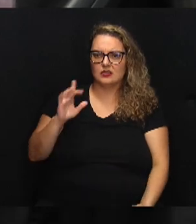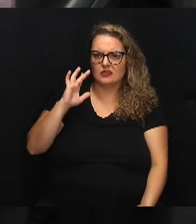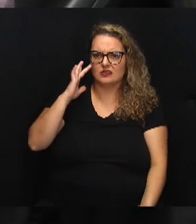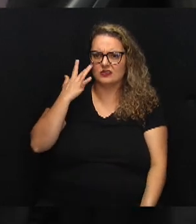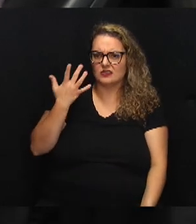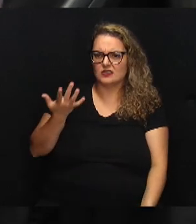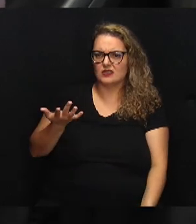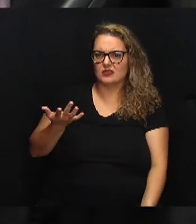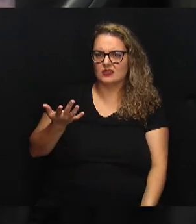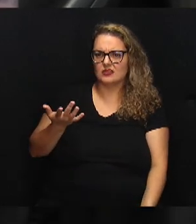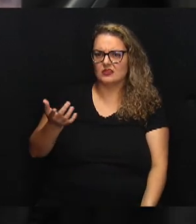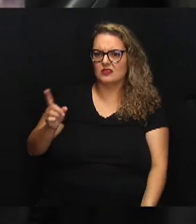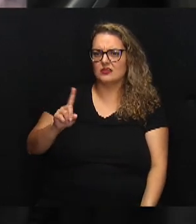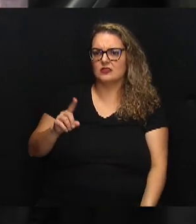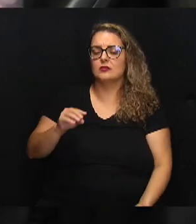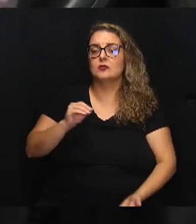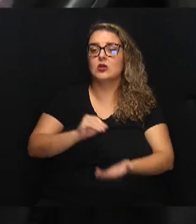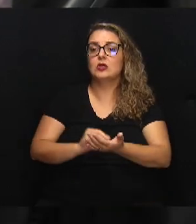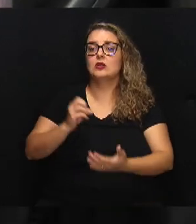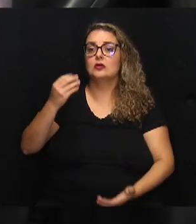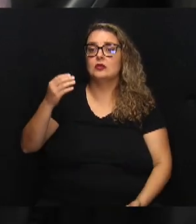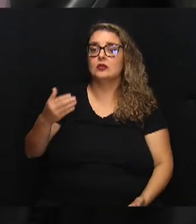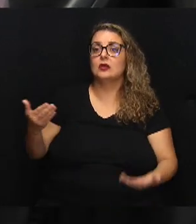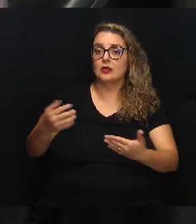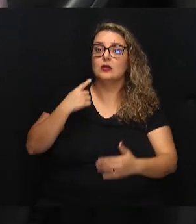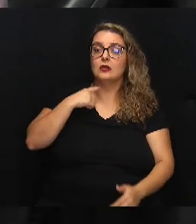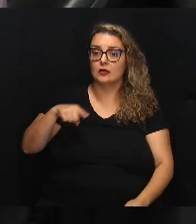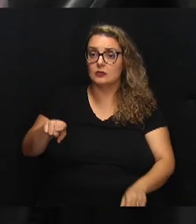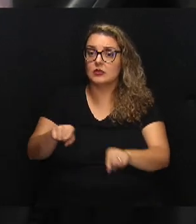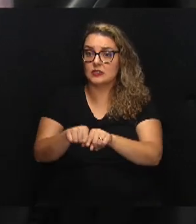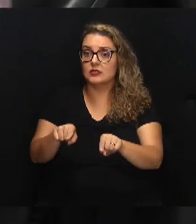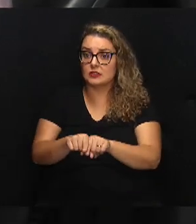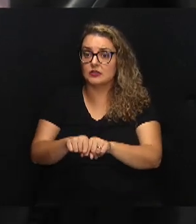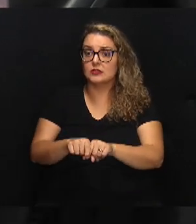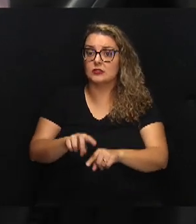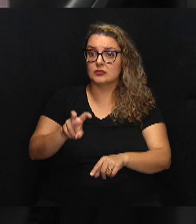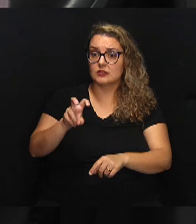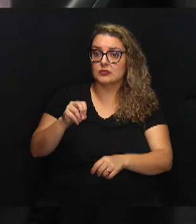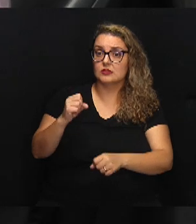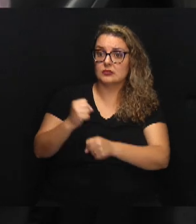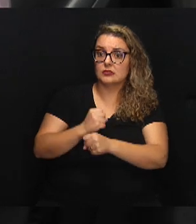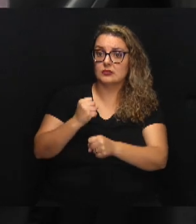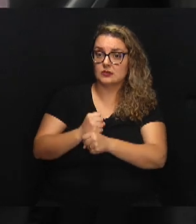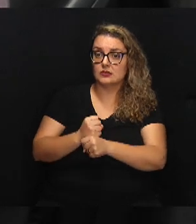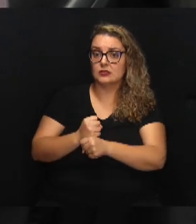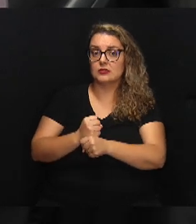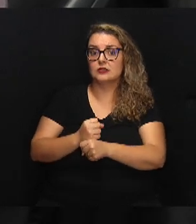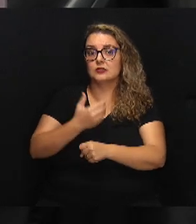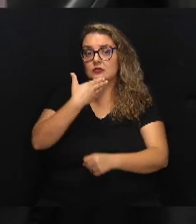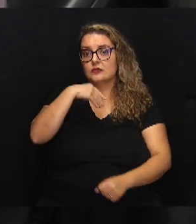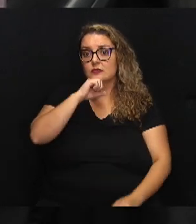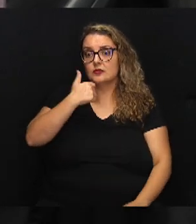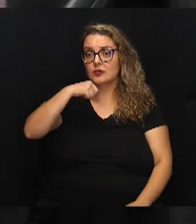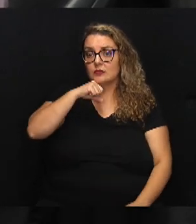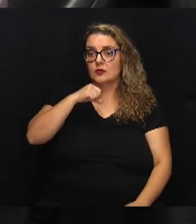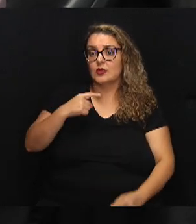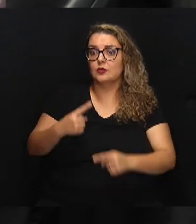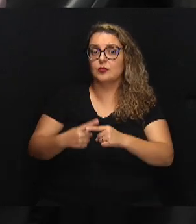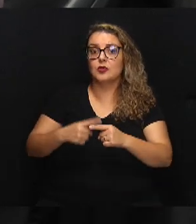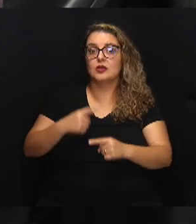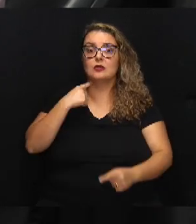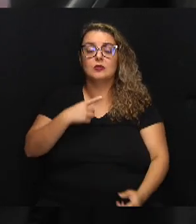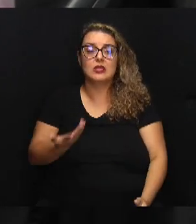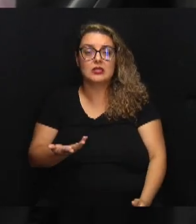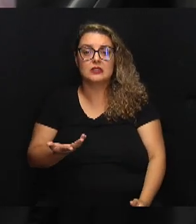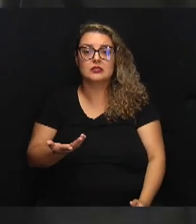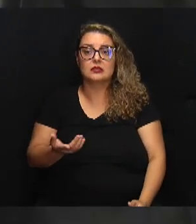era... Ah, não, minha última viagem foi agora em Minas também. Foi nos 50 anos de casamento dos meus pais. E por que foi em Minas? Porque